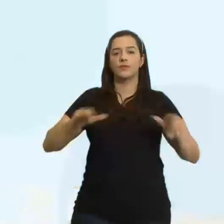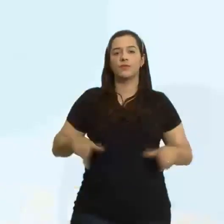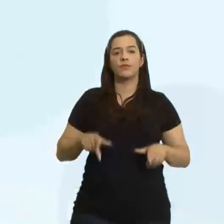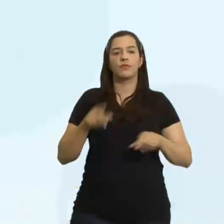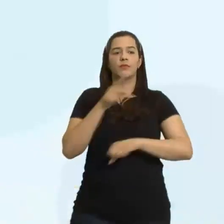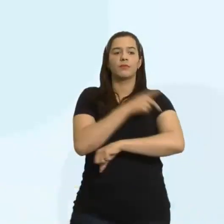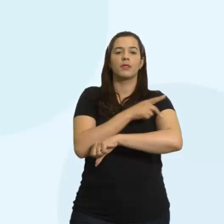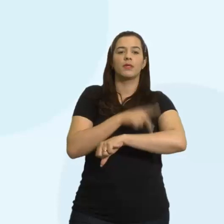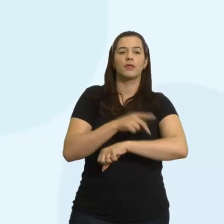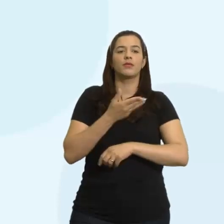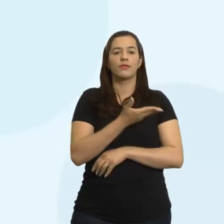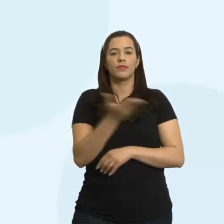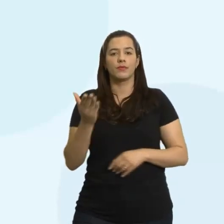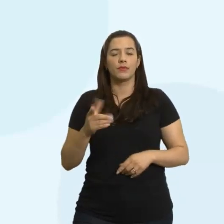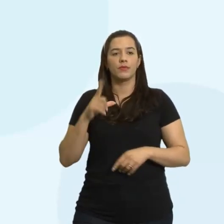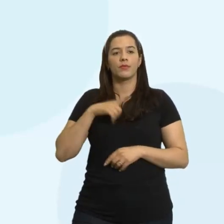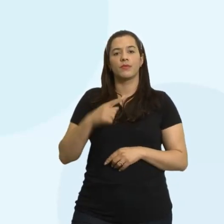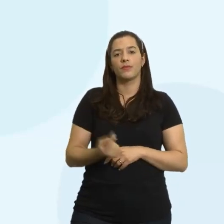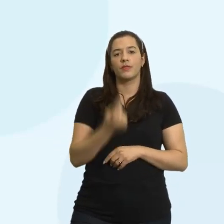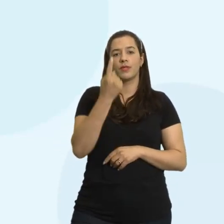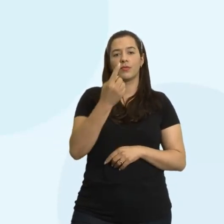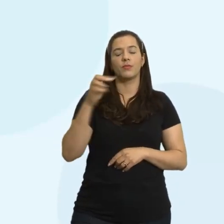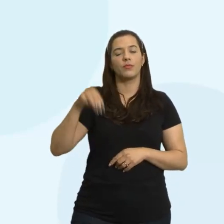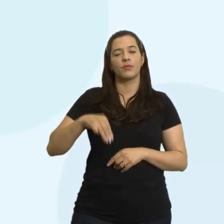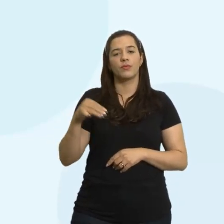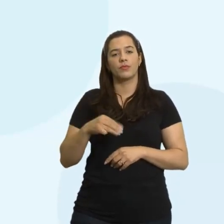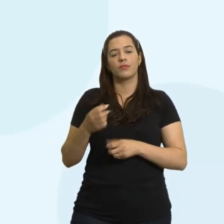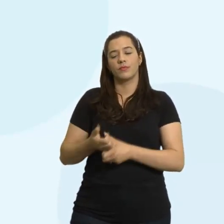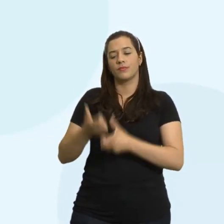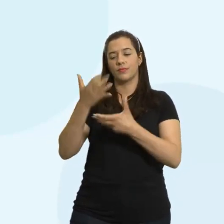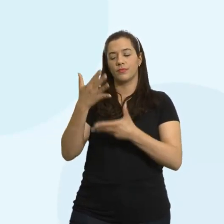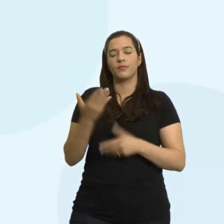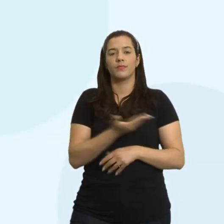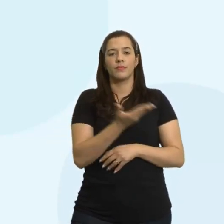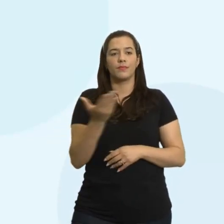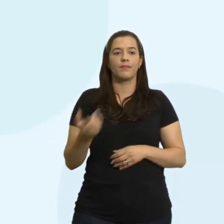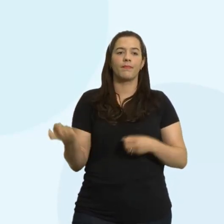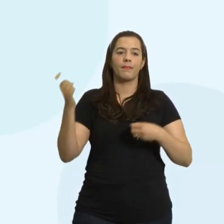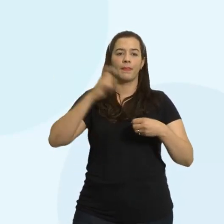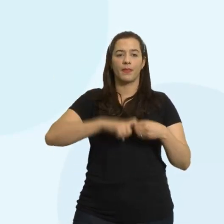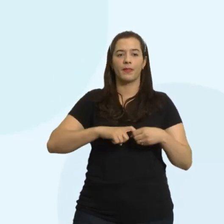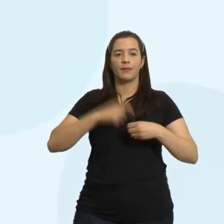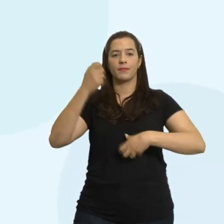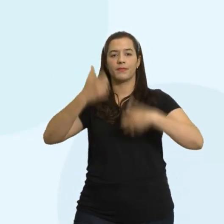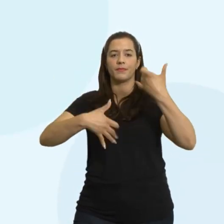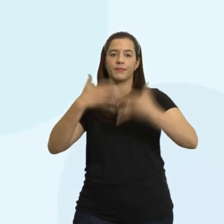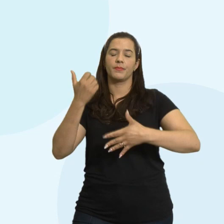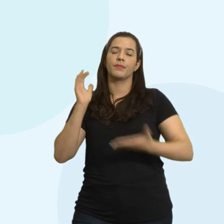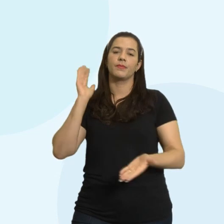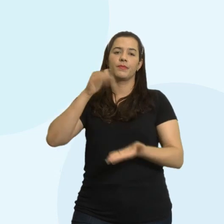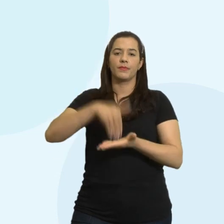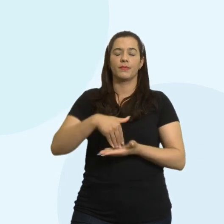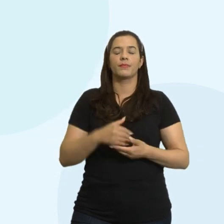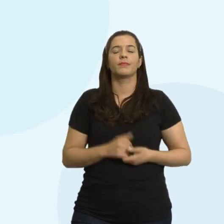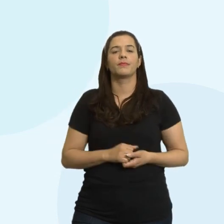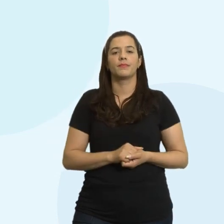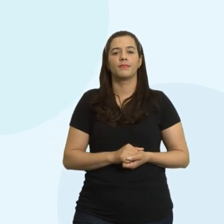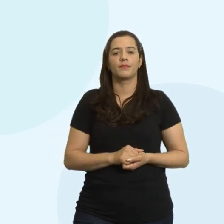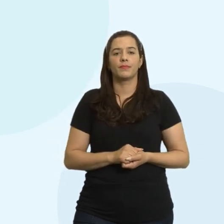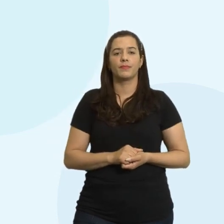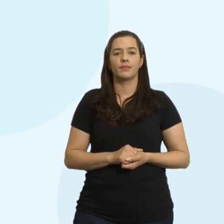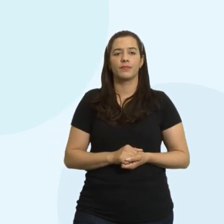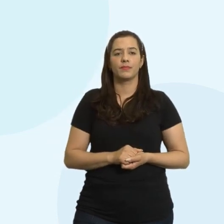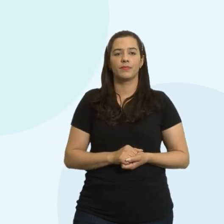de vocês. Para isso, eu vou dar um minutinho no nosso chat, e aí a Marli volta para fazer os comentários com vocês.